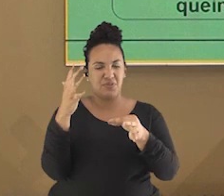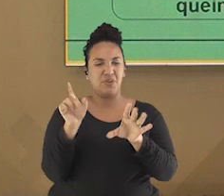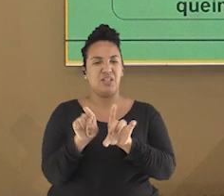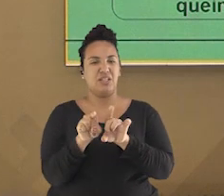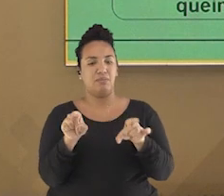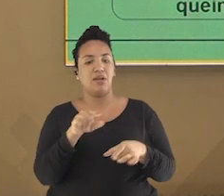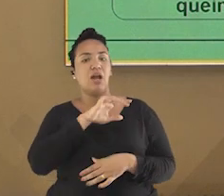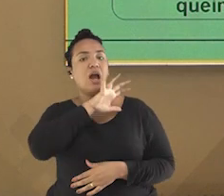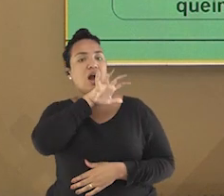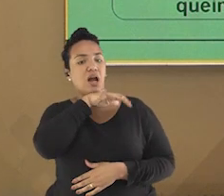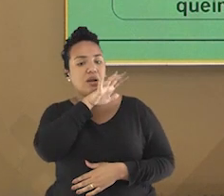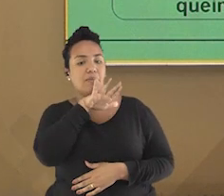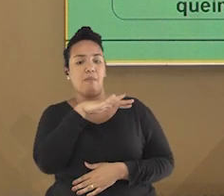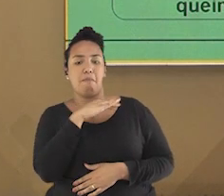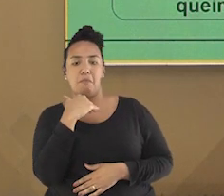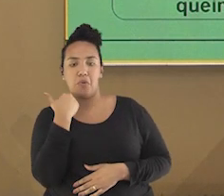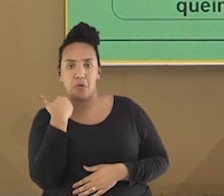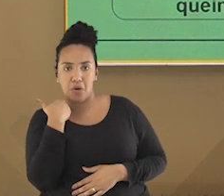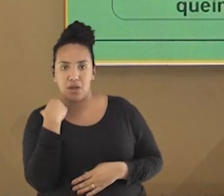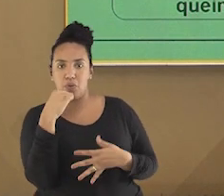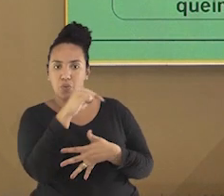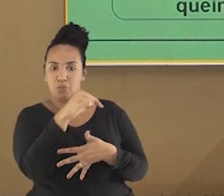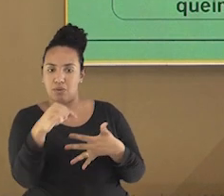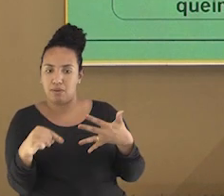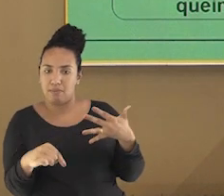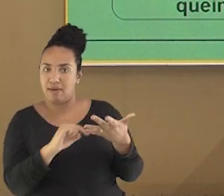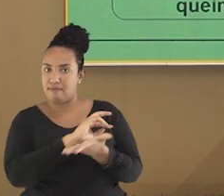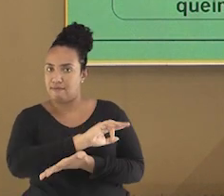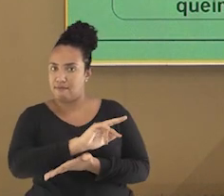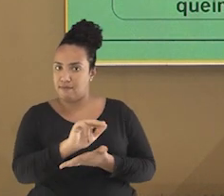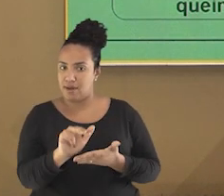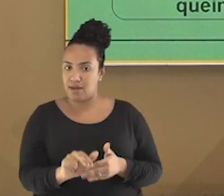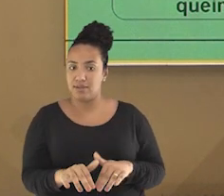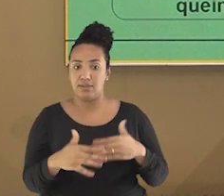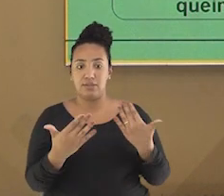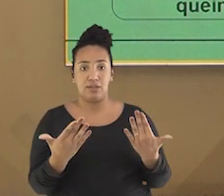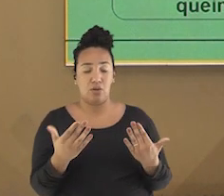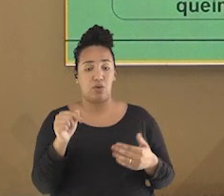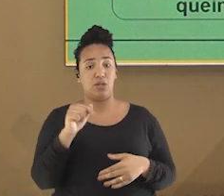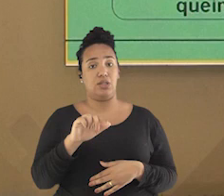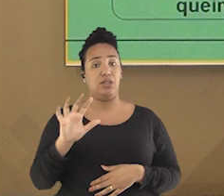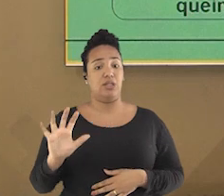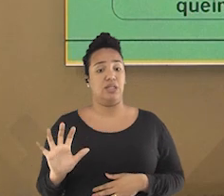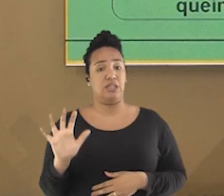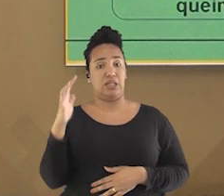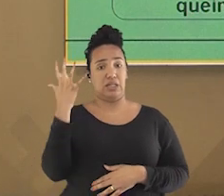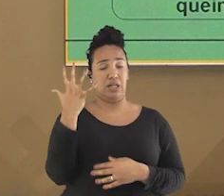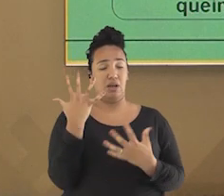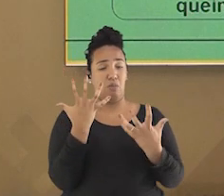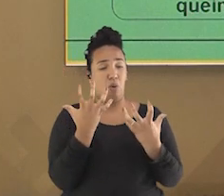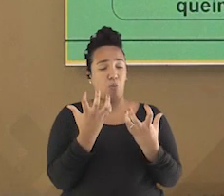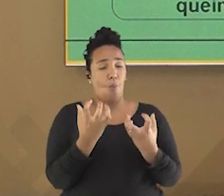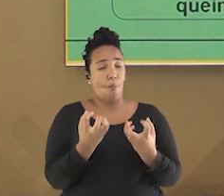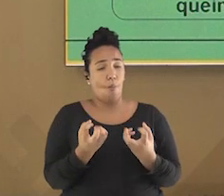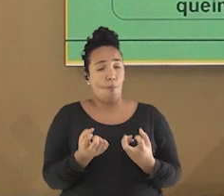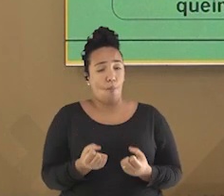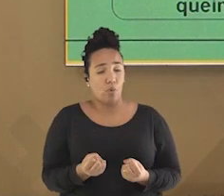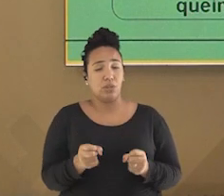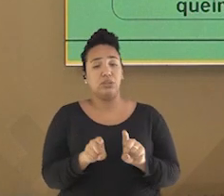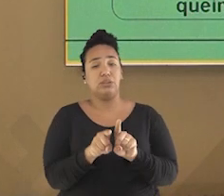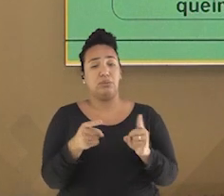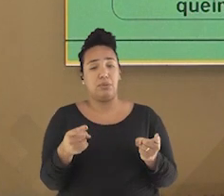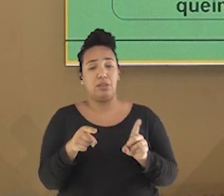animais mortos, entre outros, junto a esse clima seco e de baixa umidade e alta